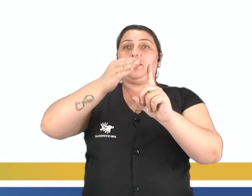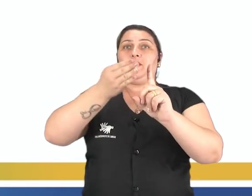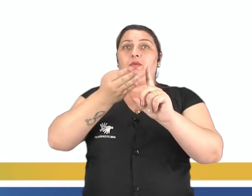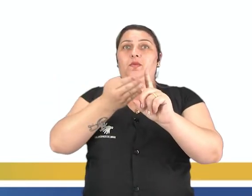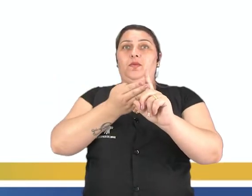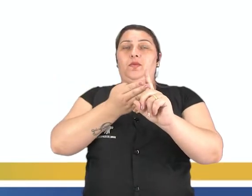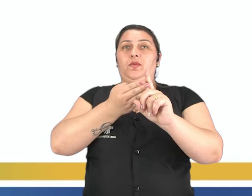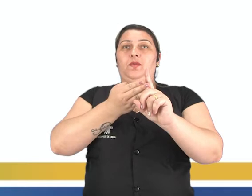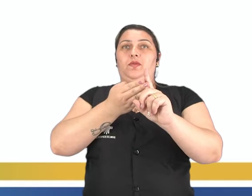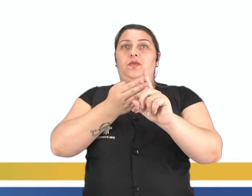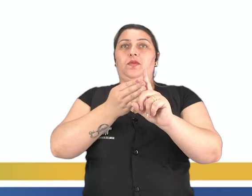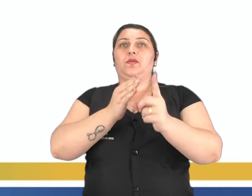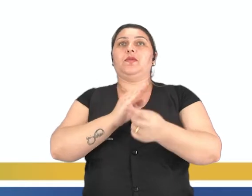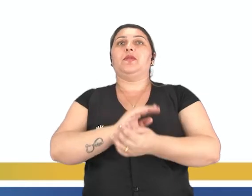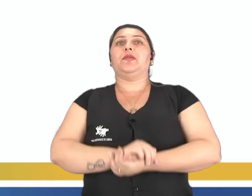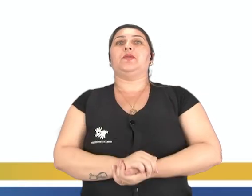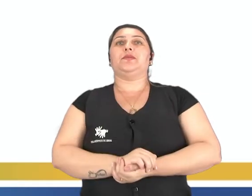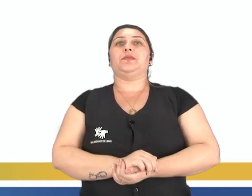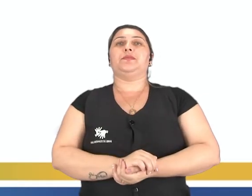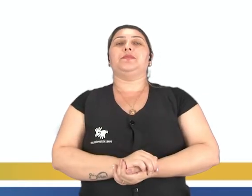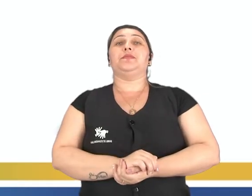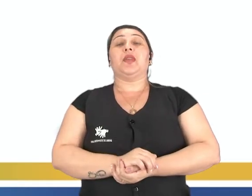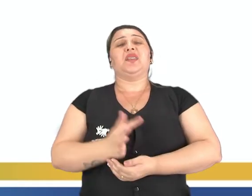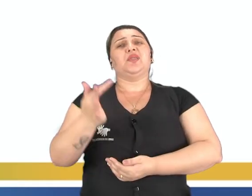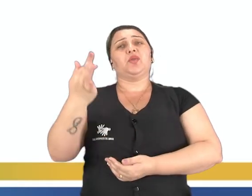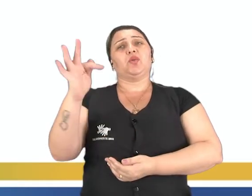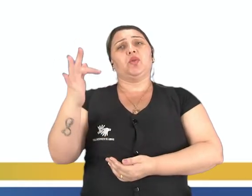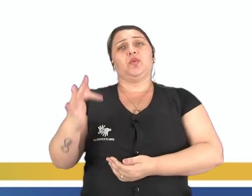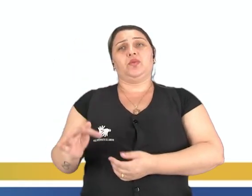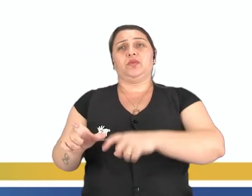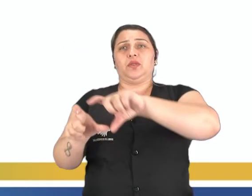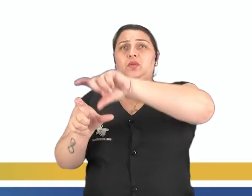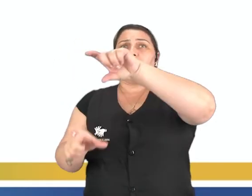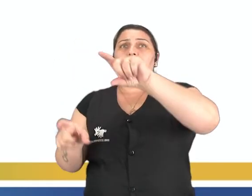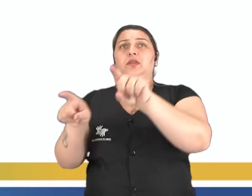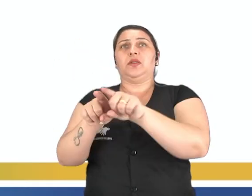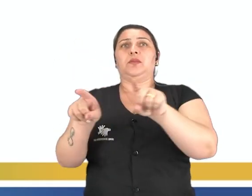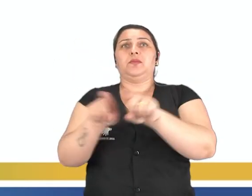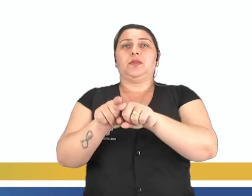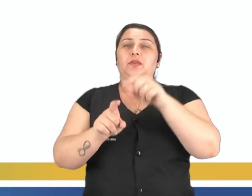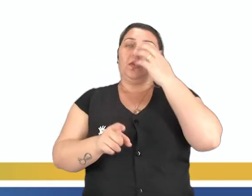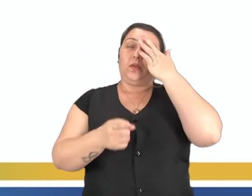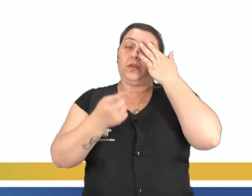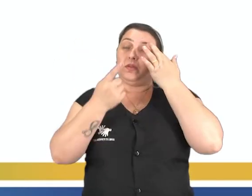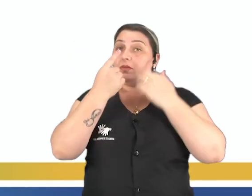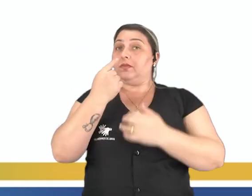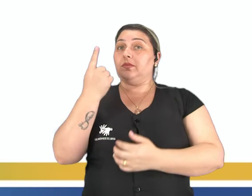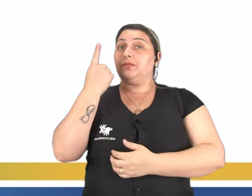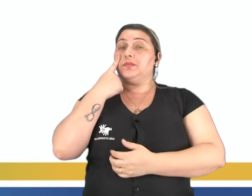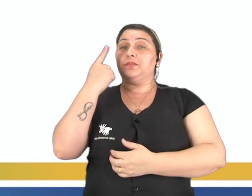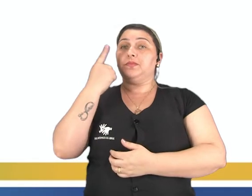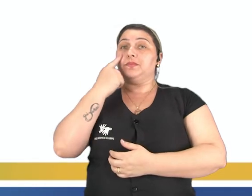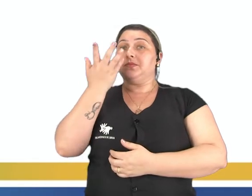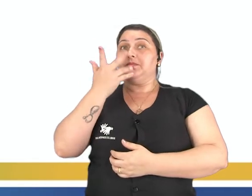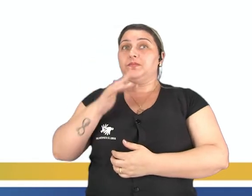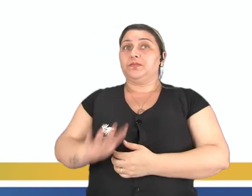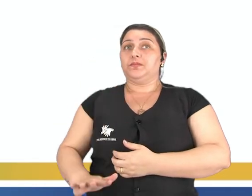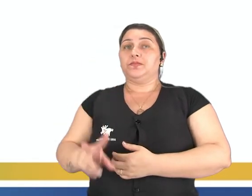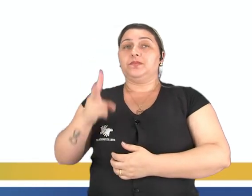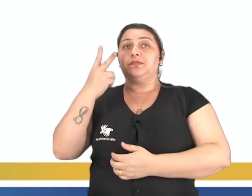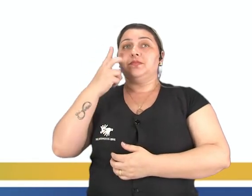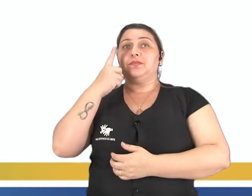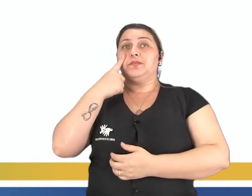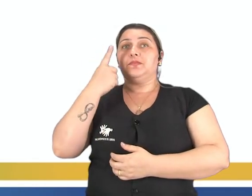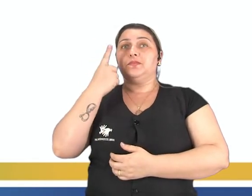mais acentuada, né, ocasionando dores na coluna também. Olha só essa criancinha, você pode ver que